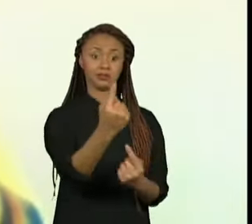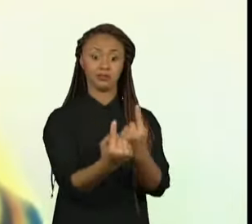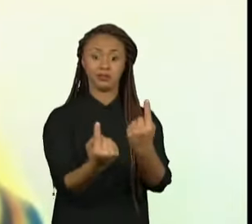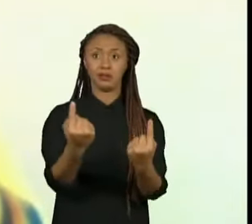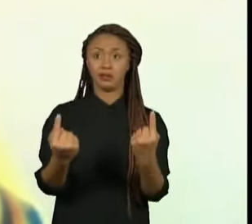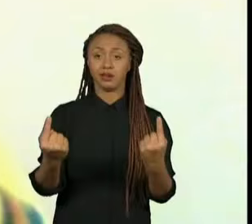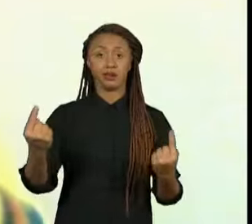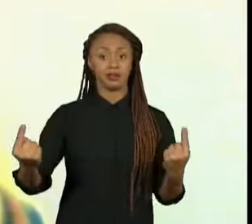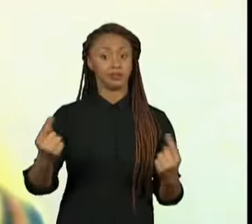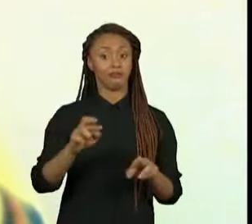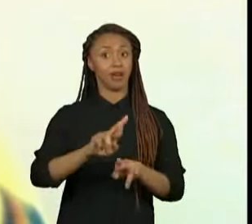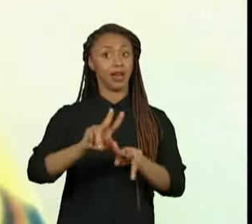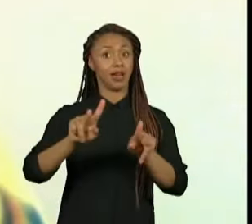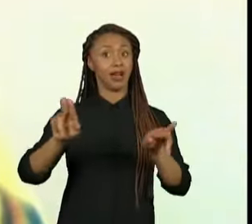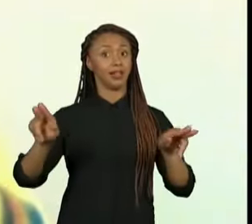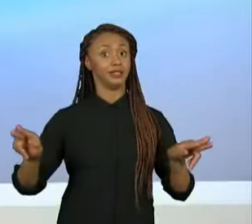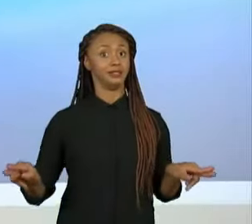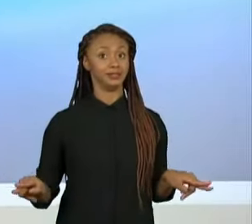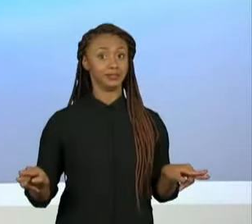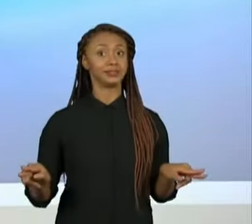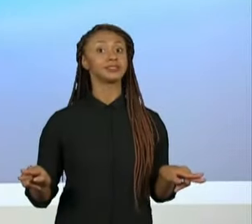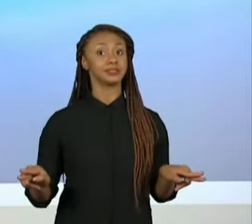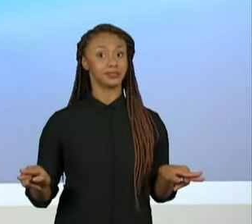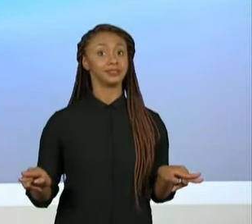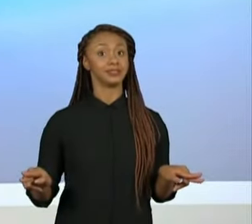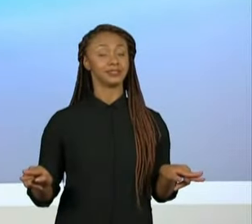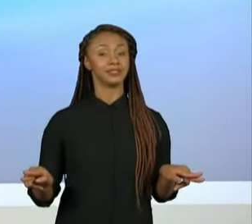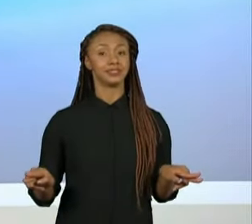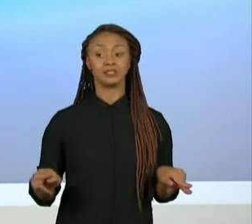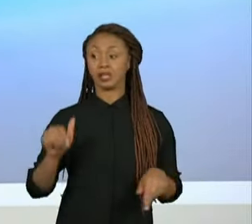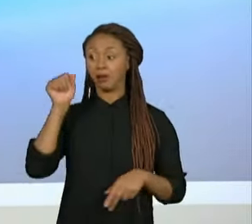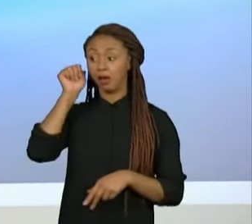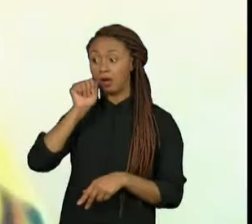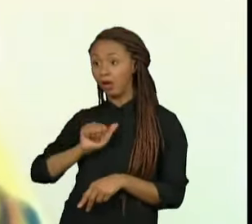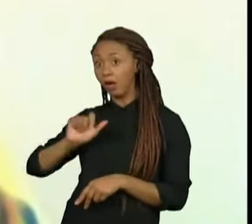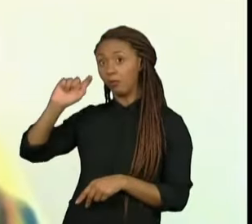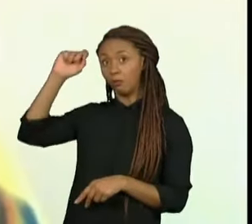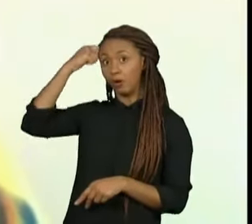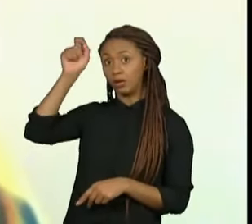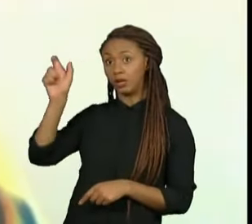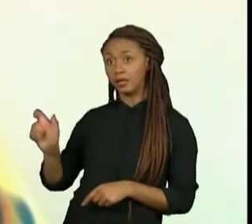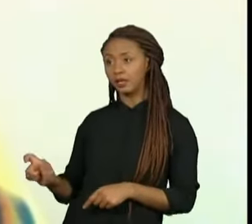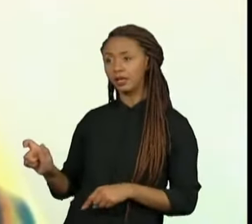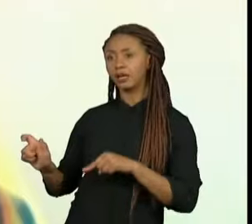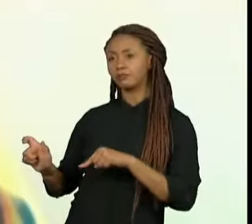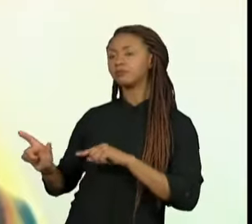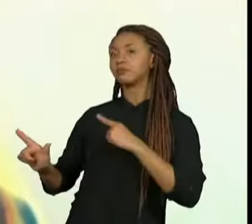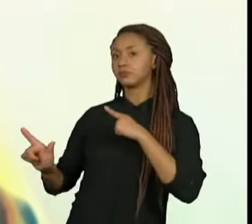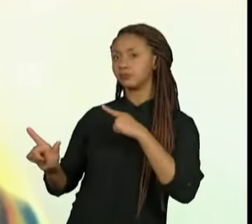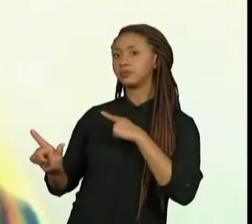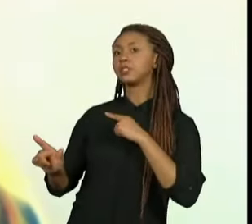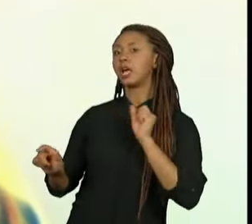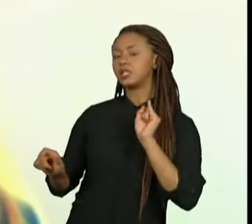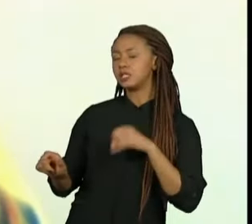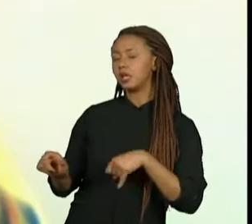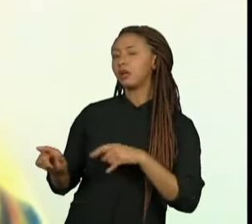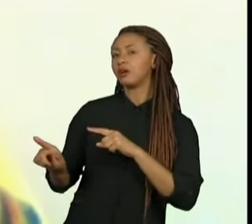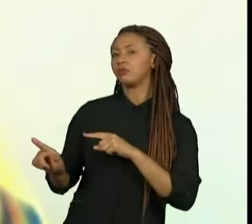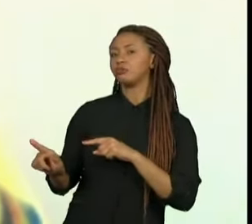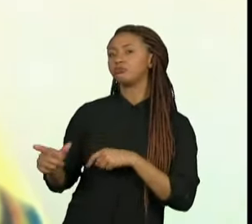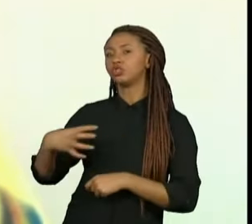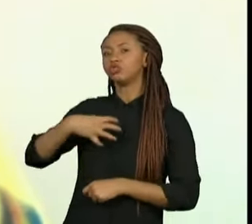estamos falando de várias mulheres, e a mulher negra ela tem uma escrita, ela tem uma